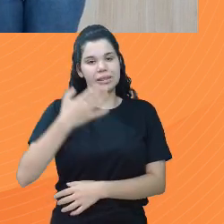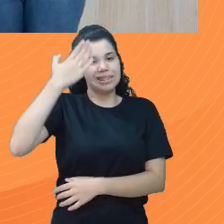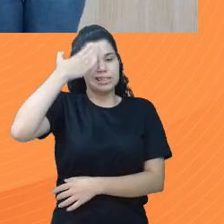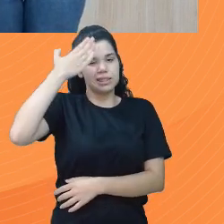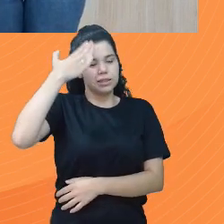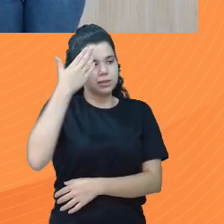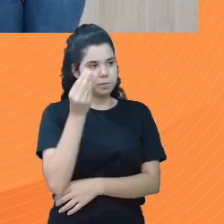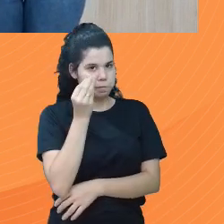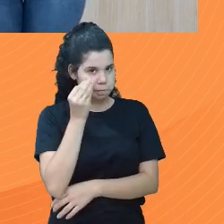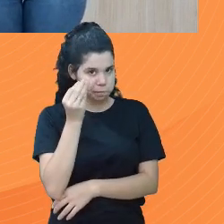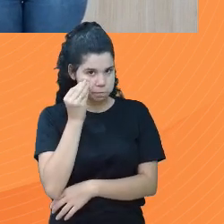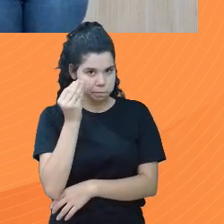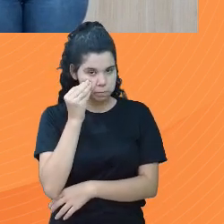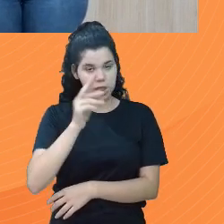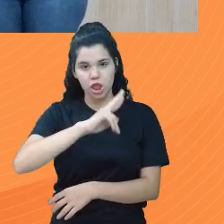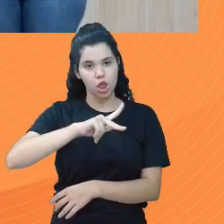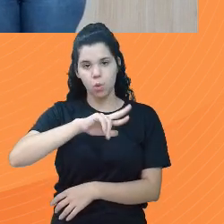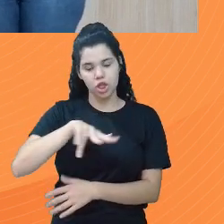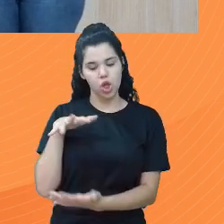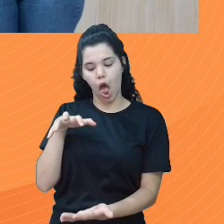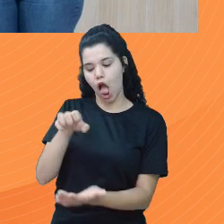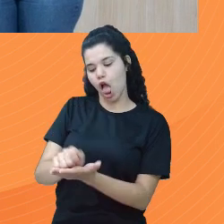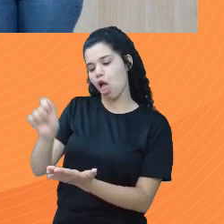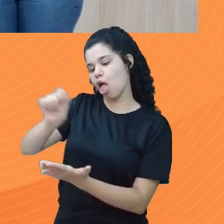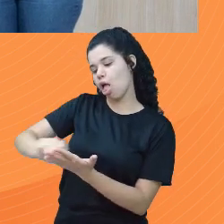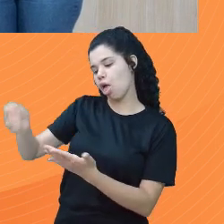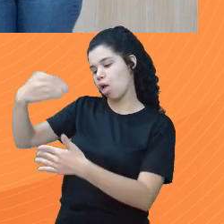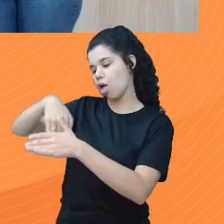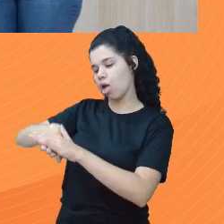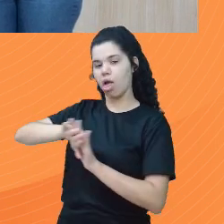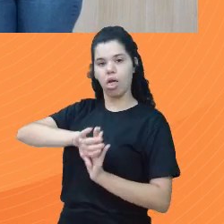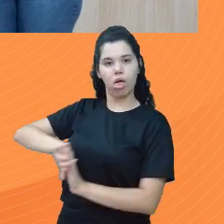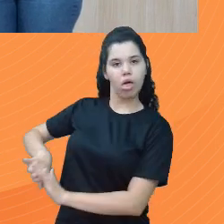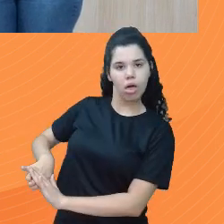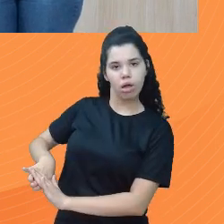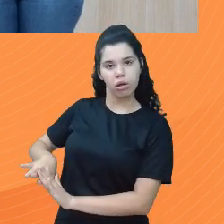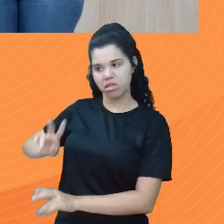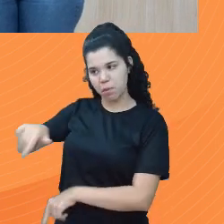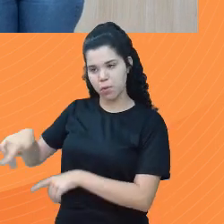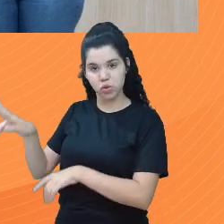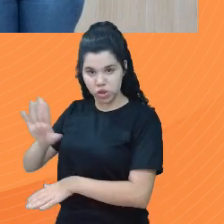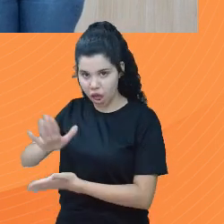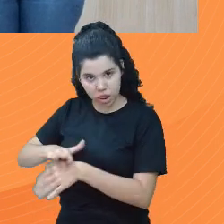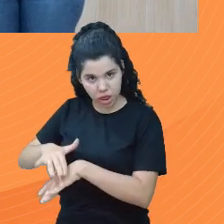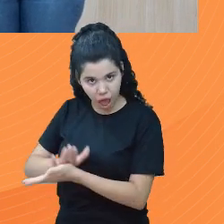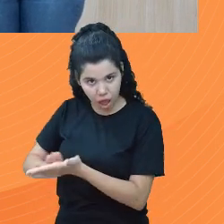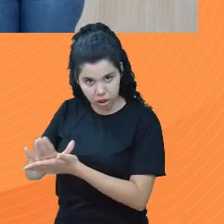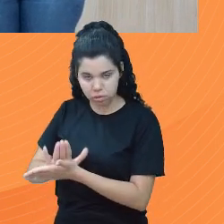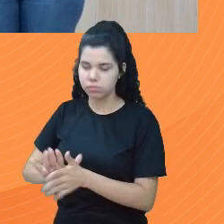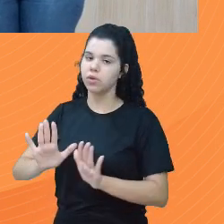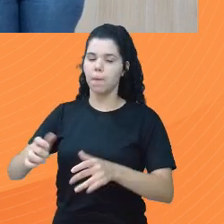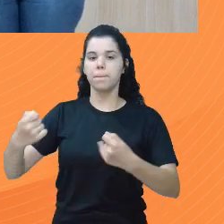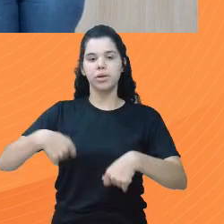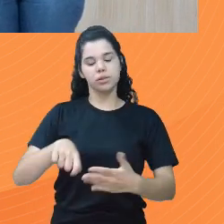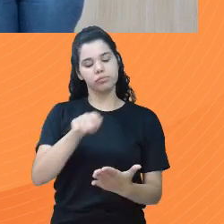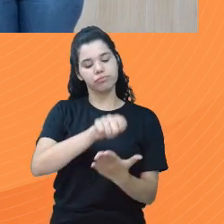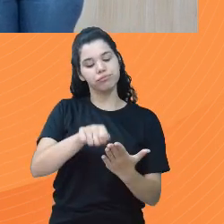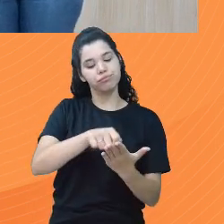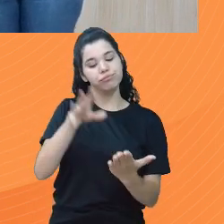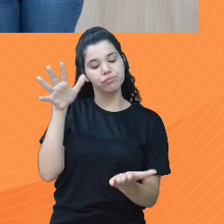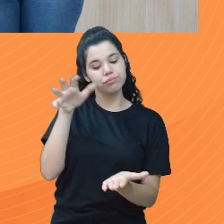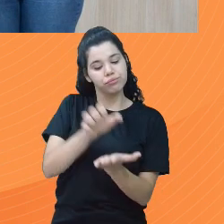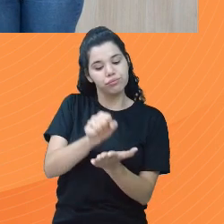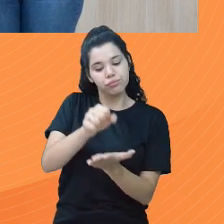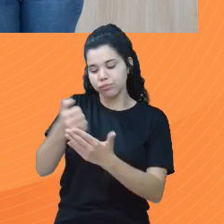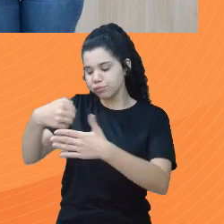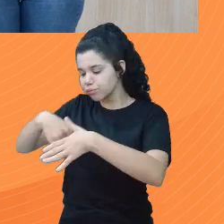essas observações. Não basta a gente registrar e deixar lá não acessar. A gente precisa fazer esses registros e a gente precisa